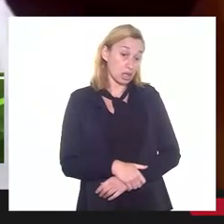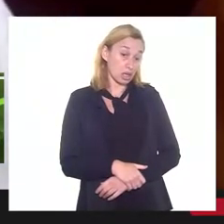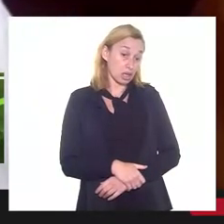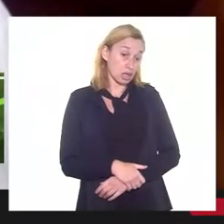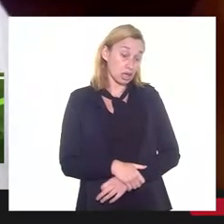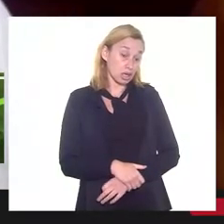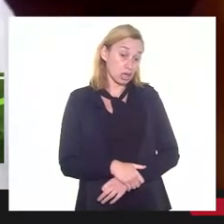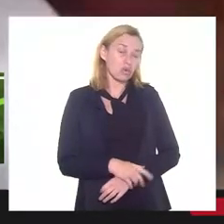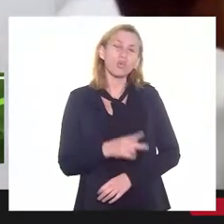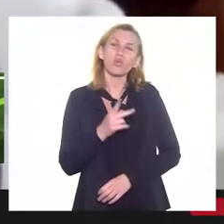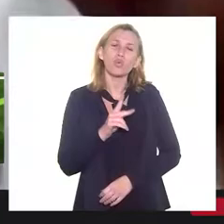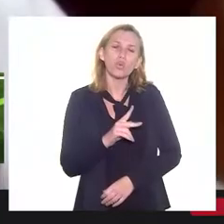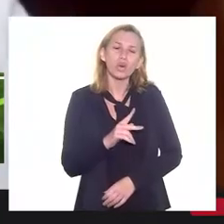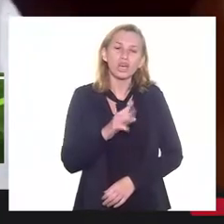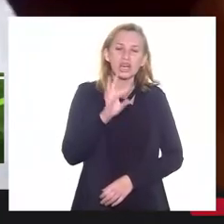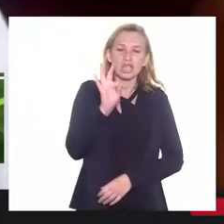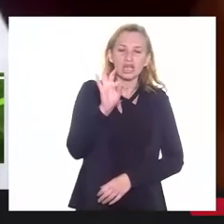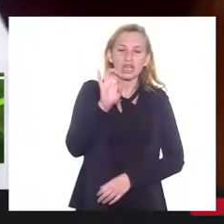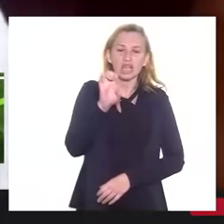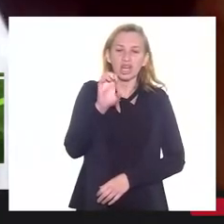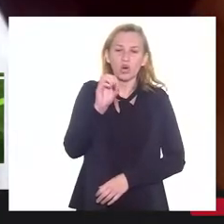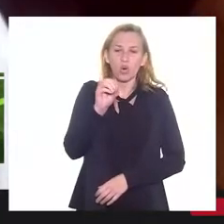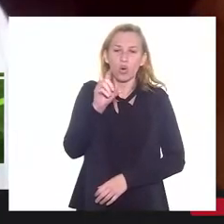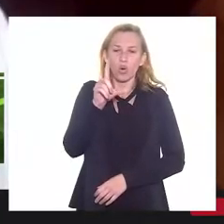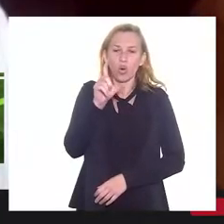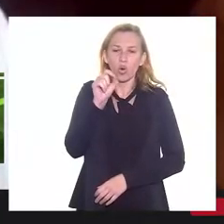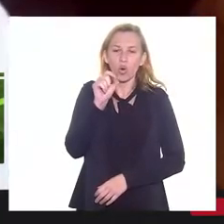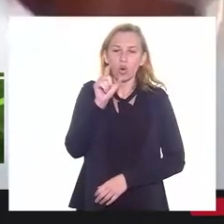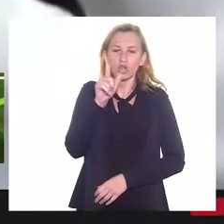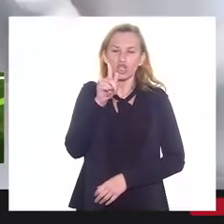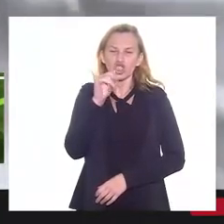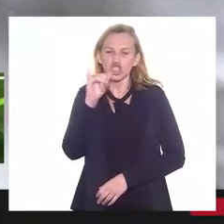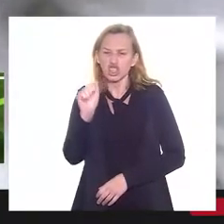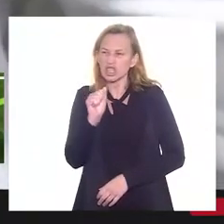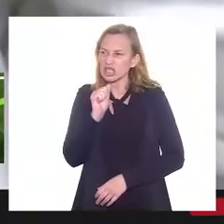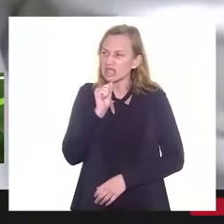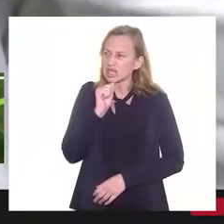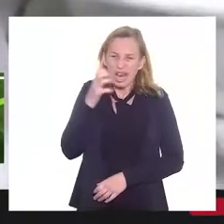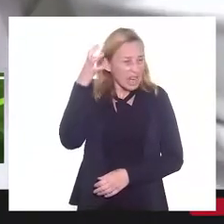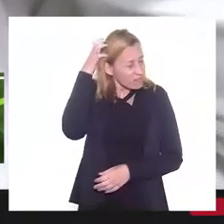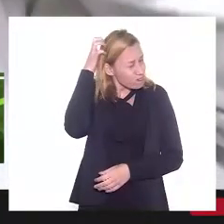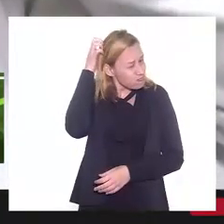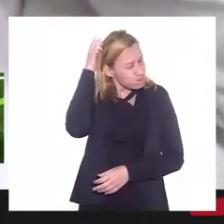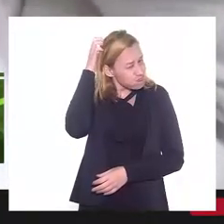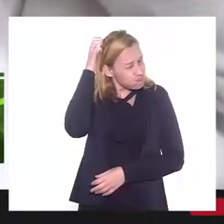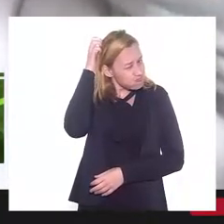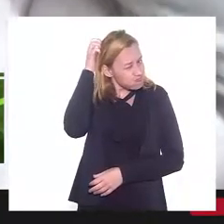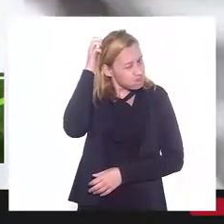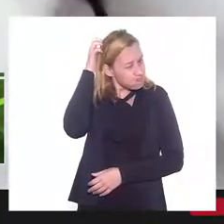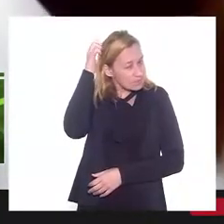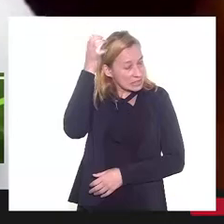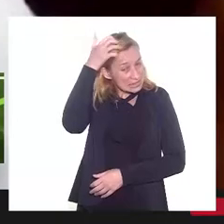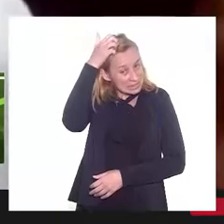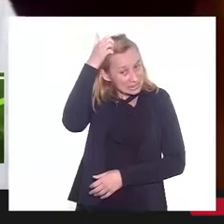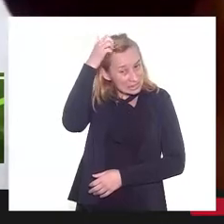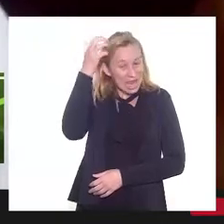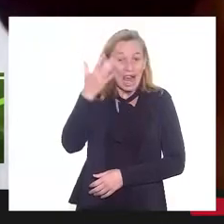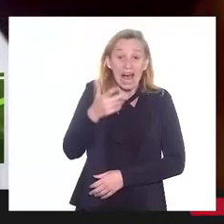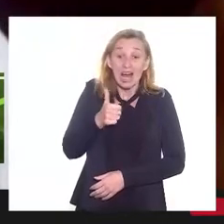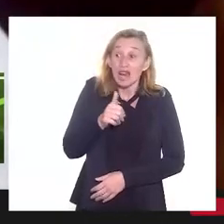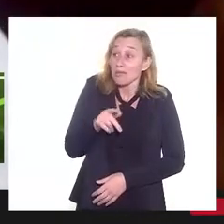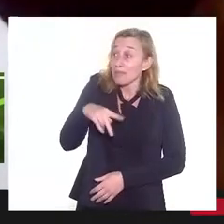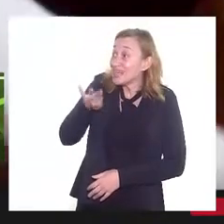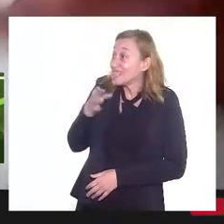como é que se fala teologia teologia sua cabeça lá célula mulher até o